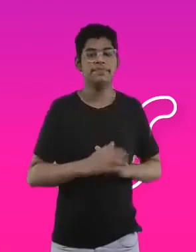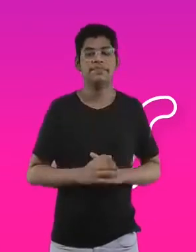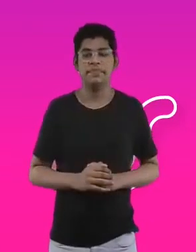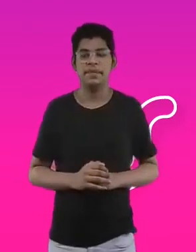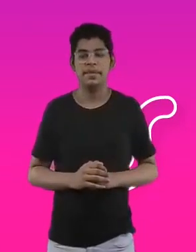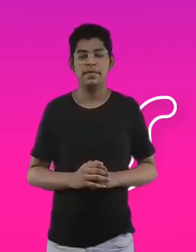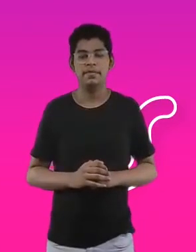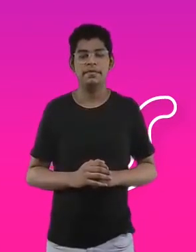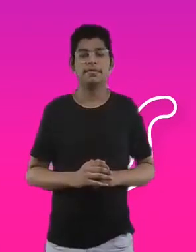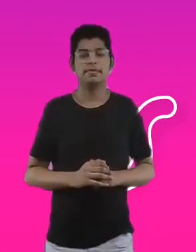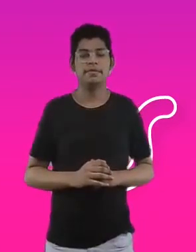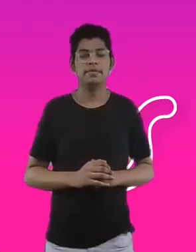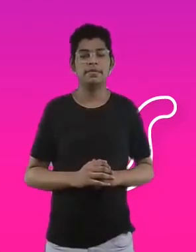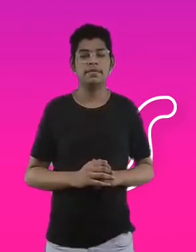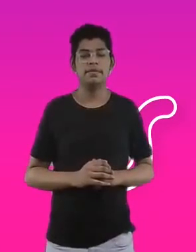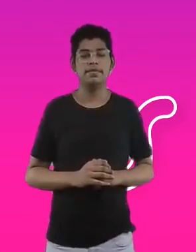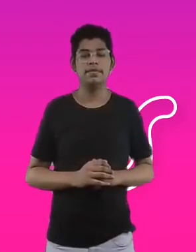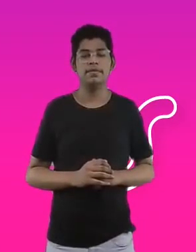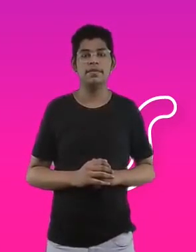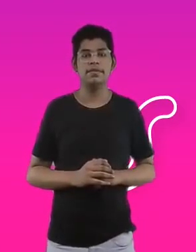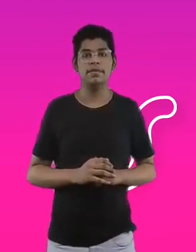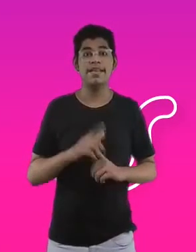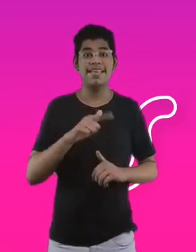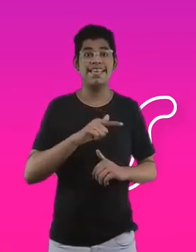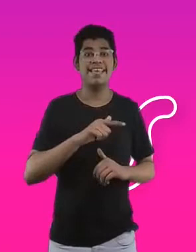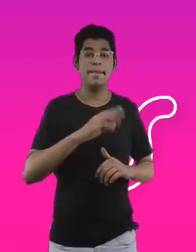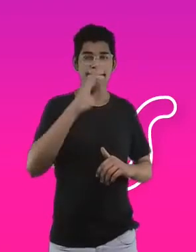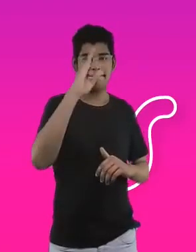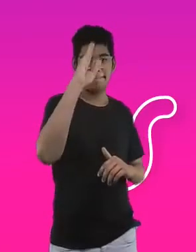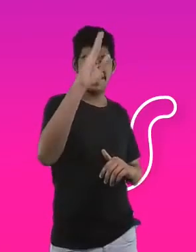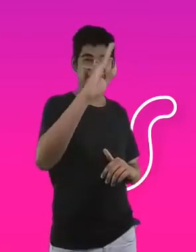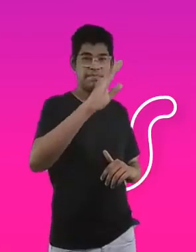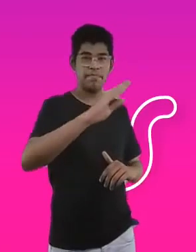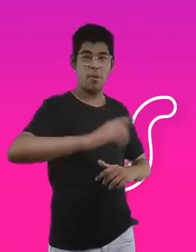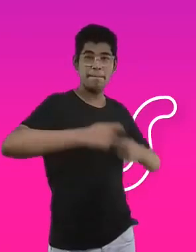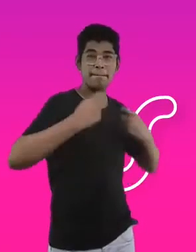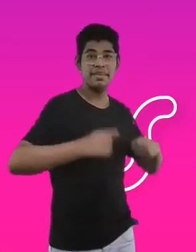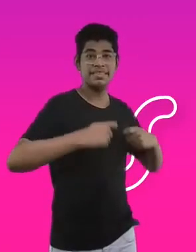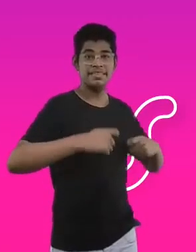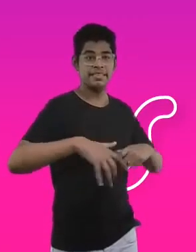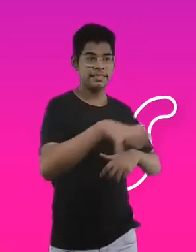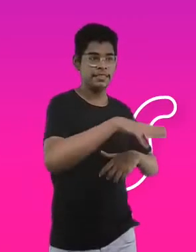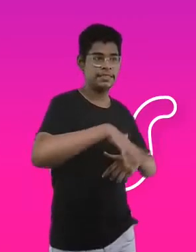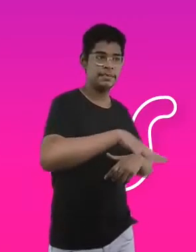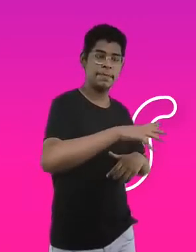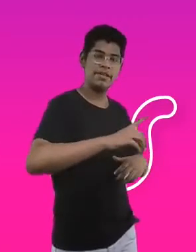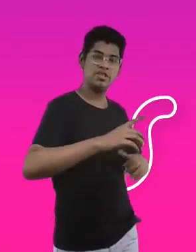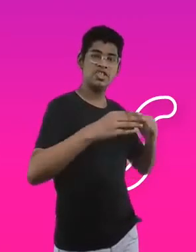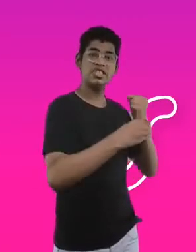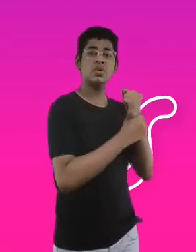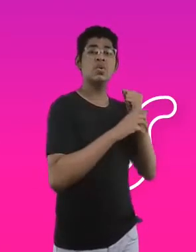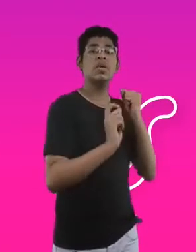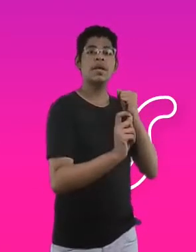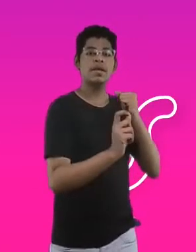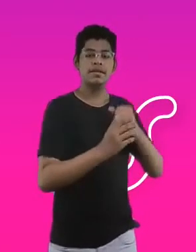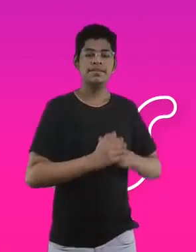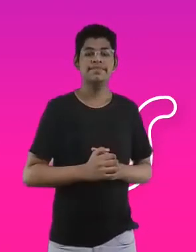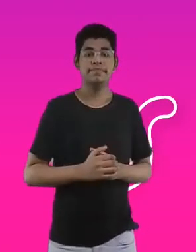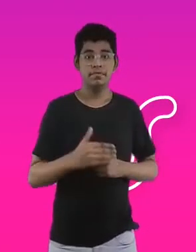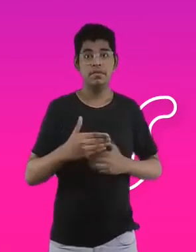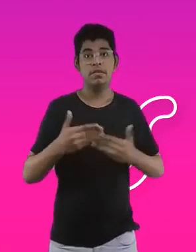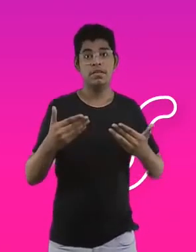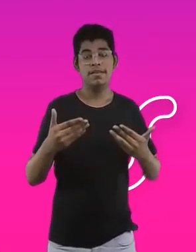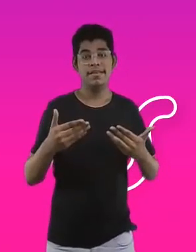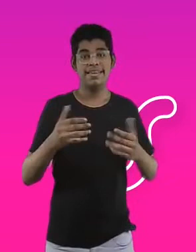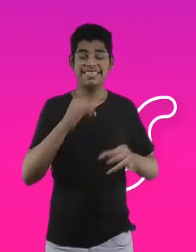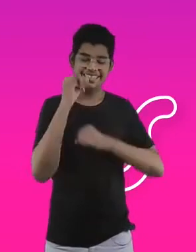essencial para tornar espaços mais seguros. Mas, nos tempos digitais, o se proteger através da tela